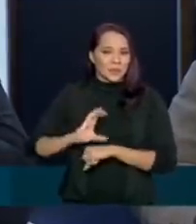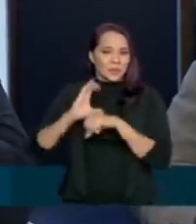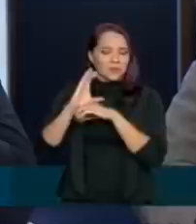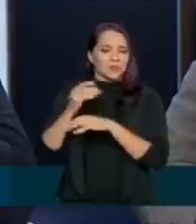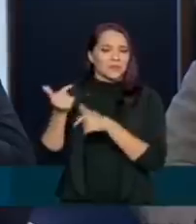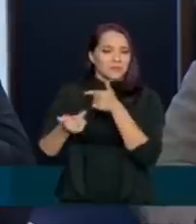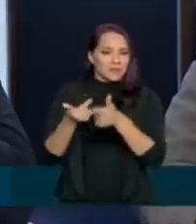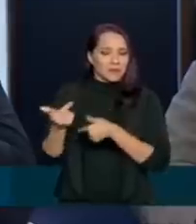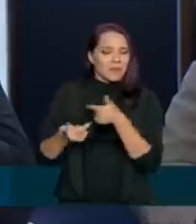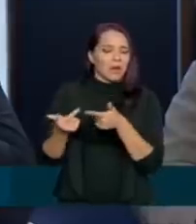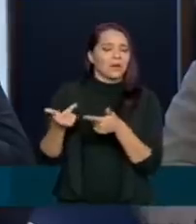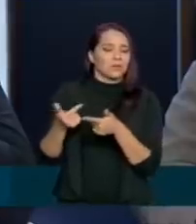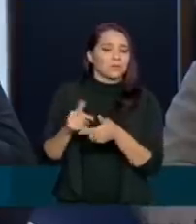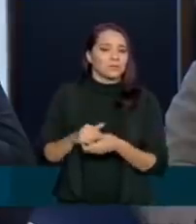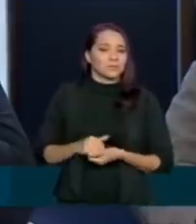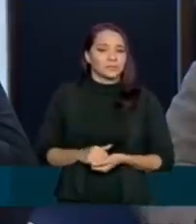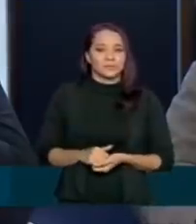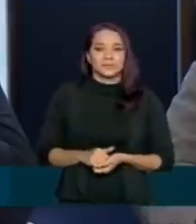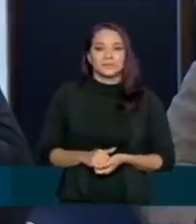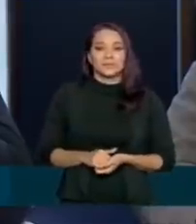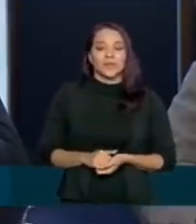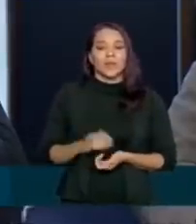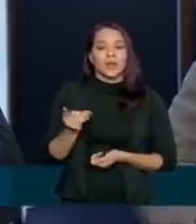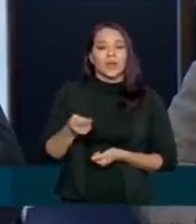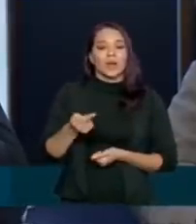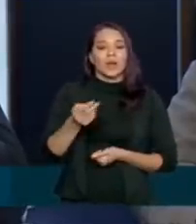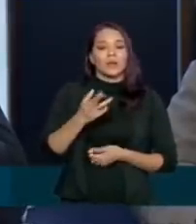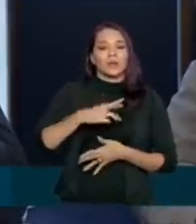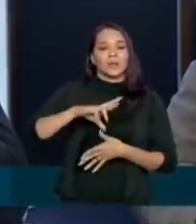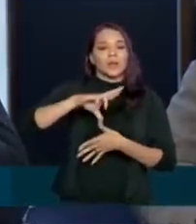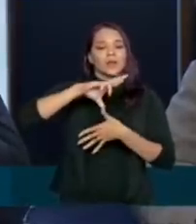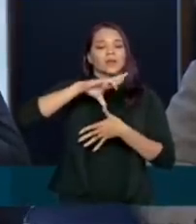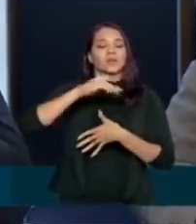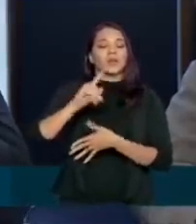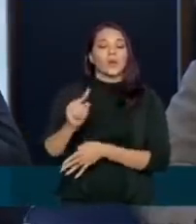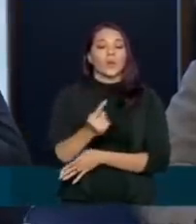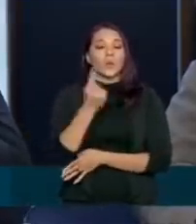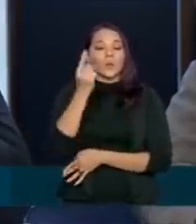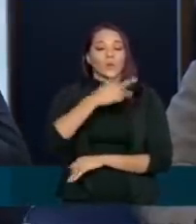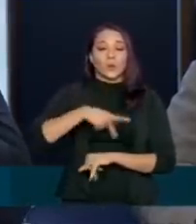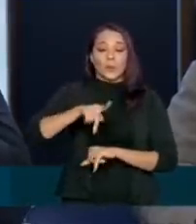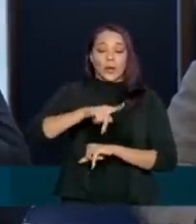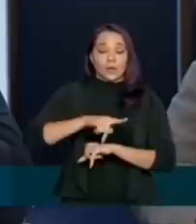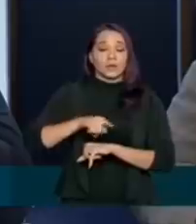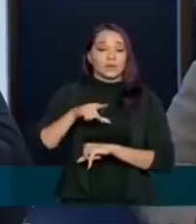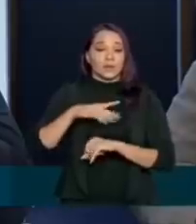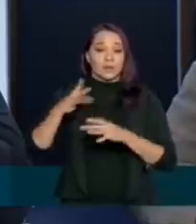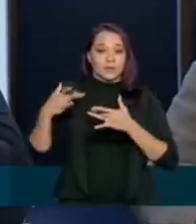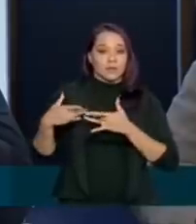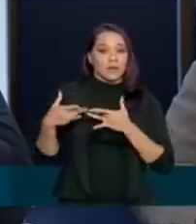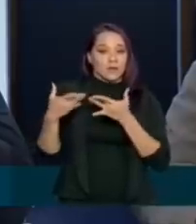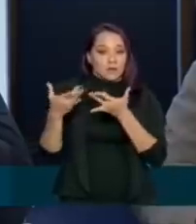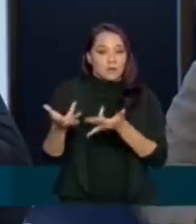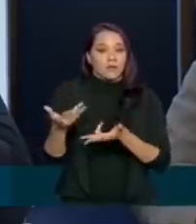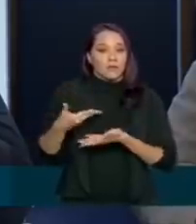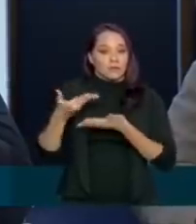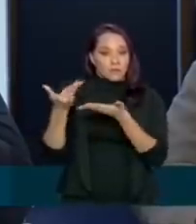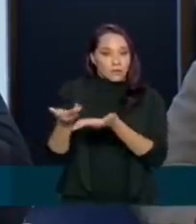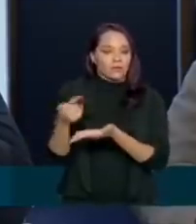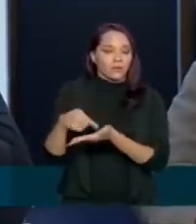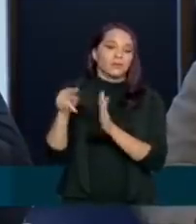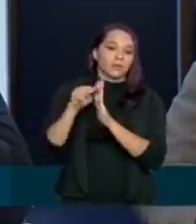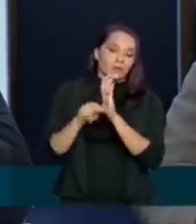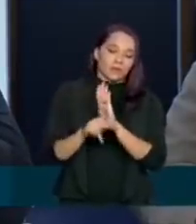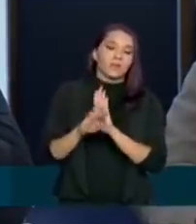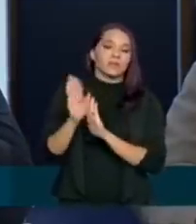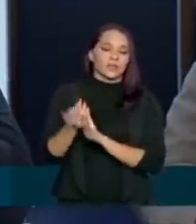trabalho anteriormente. Na América Latina somos o único país doador desse protocolo, e nós